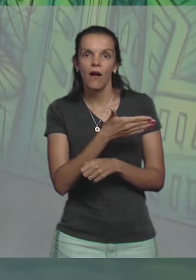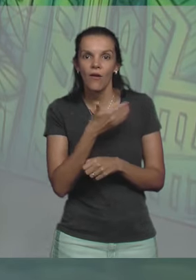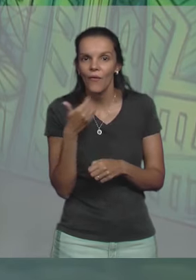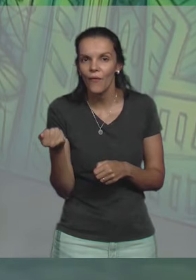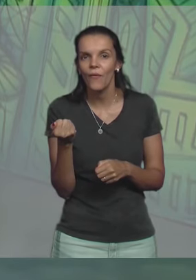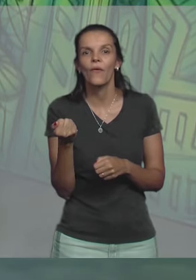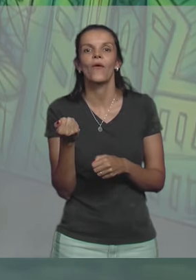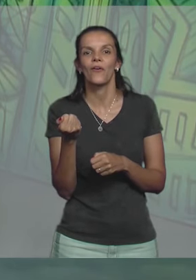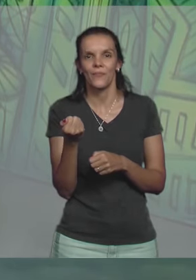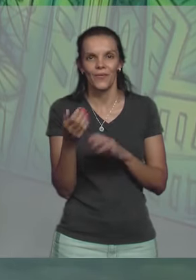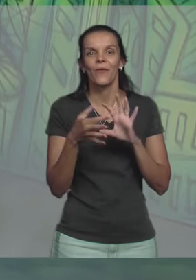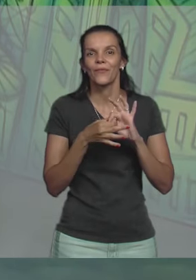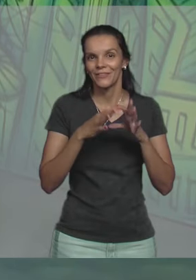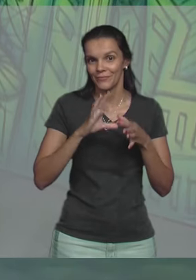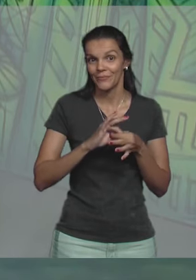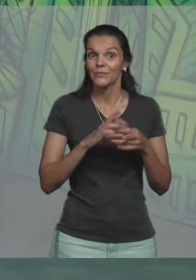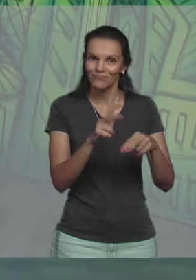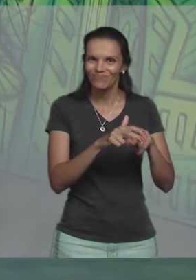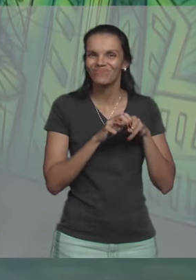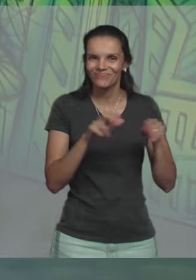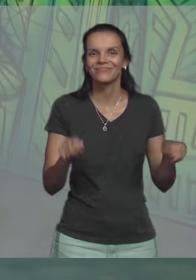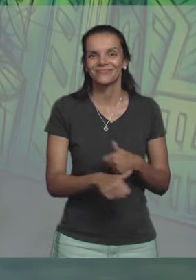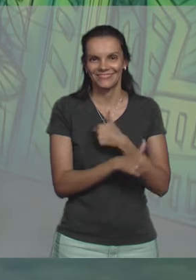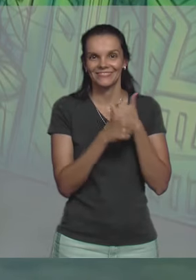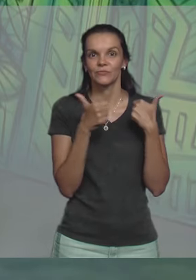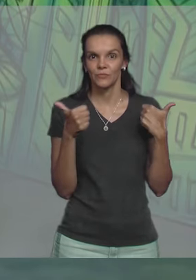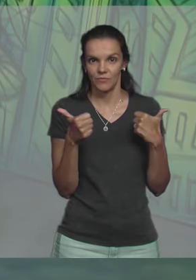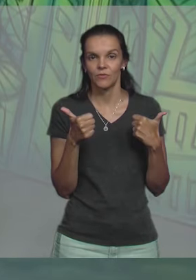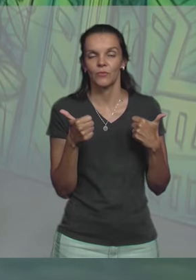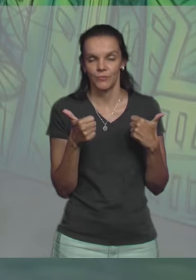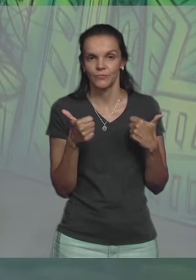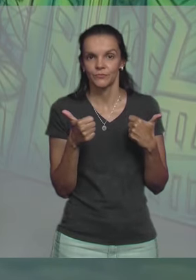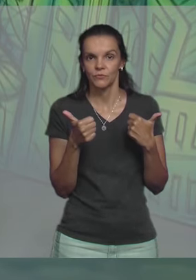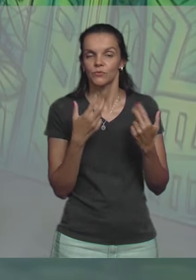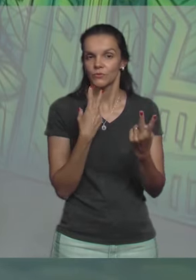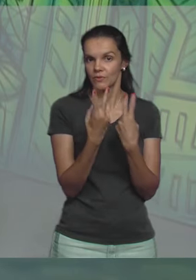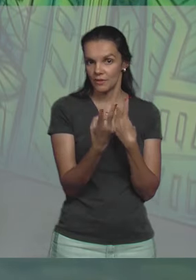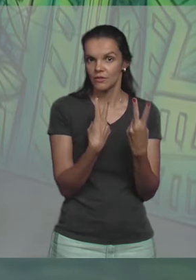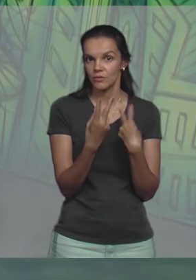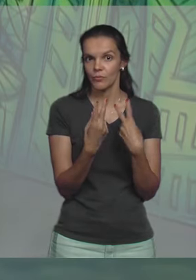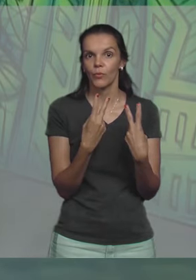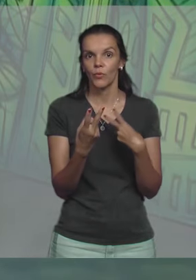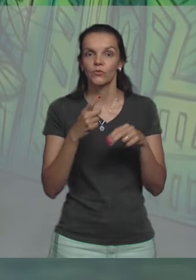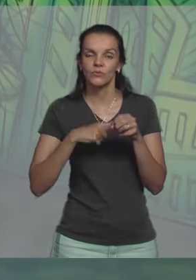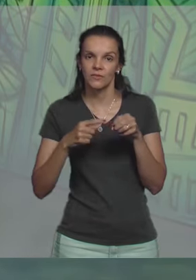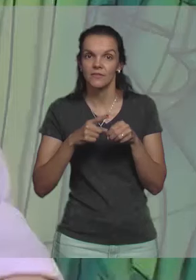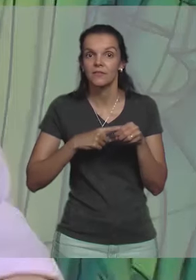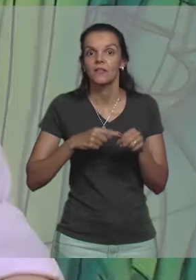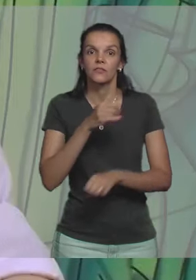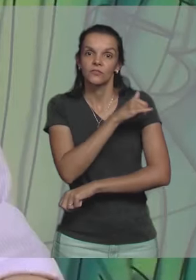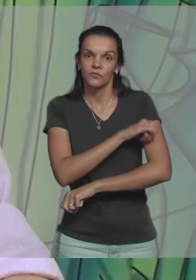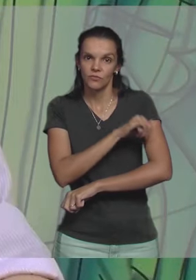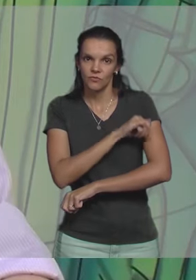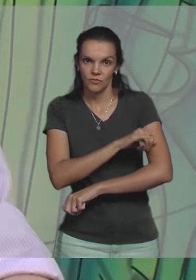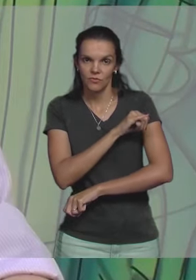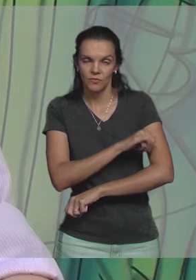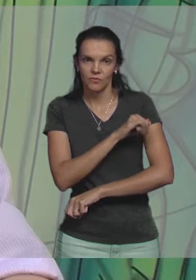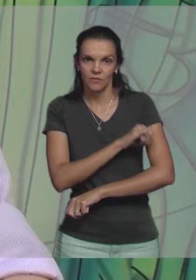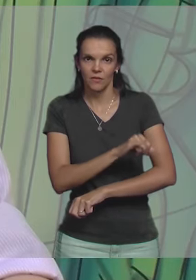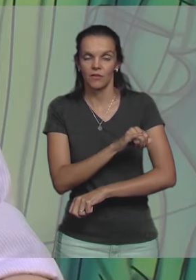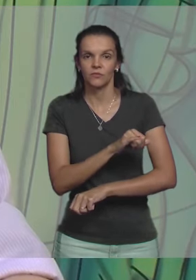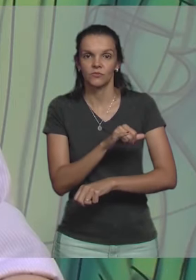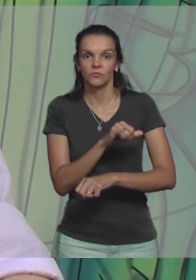as Olimpíadas. Esses dois eventos alavancaram melhorias no transporte urbano do Rio de Janeiro, com a introdução de